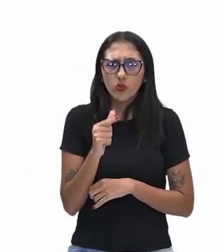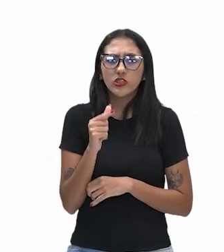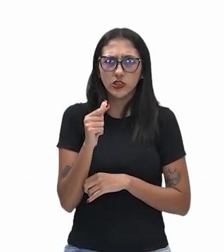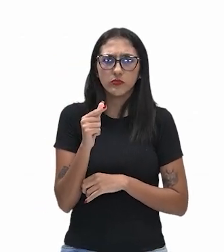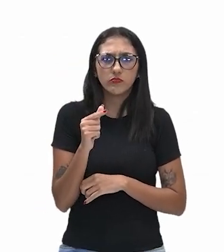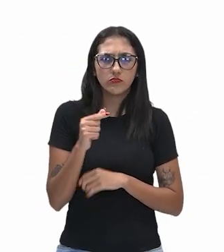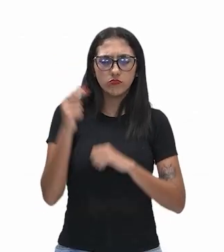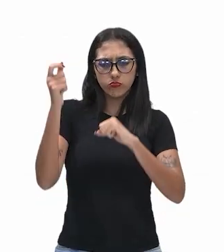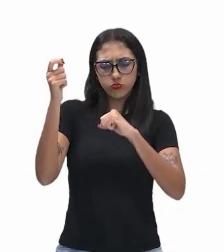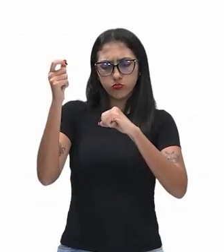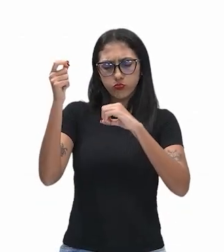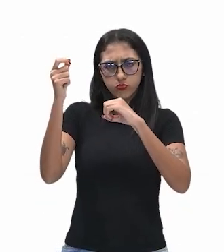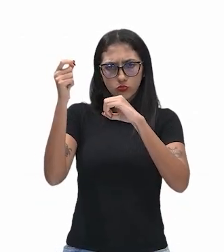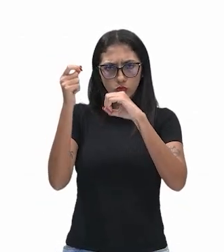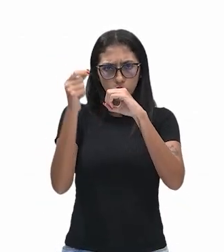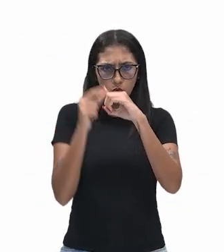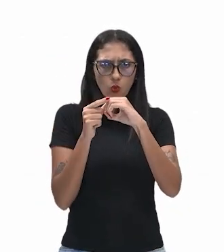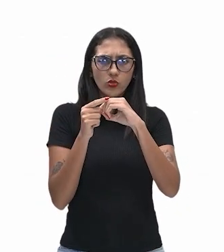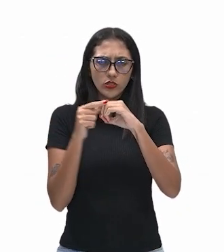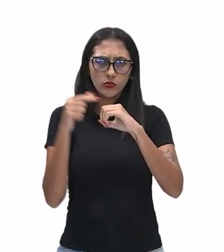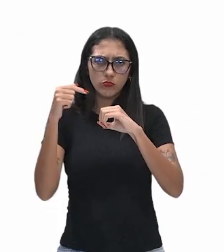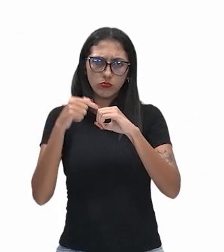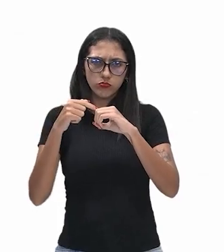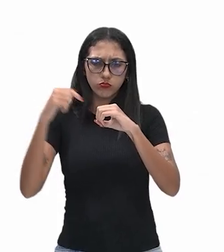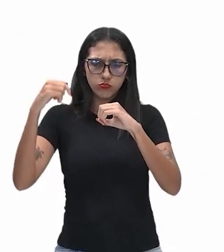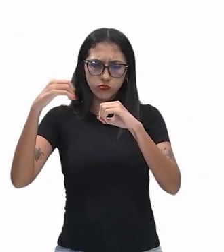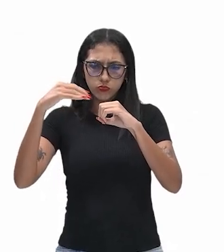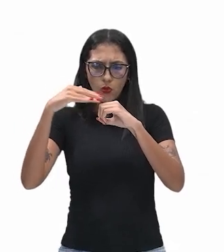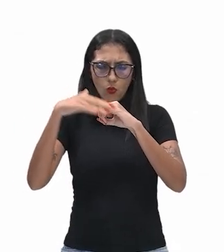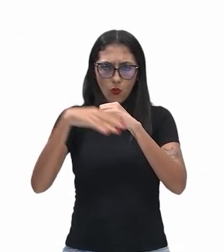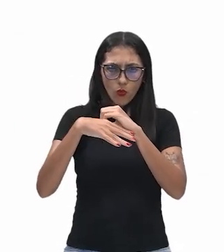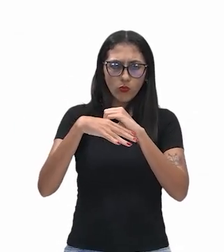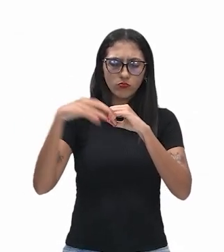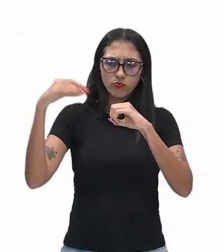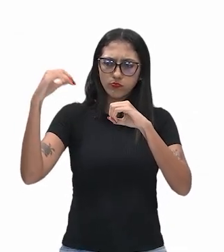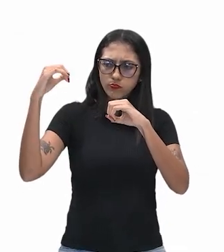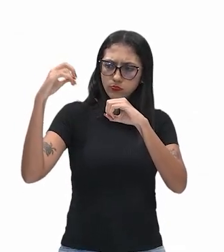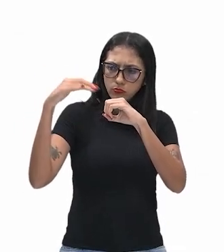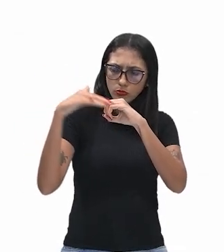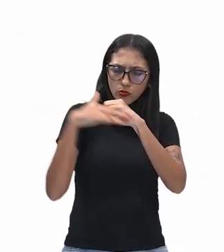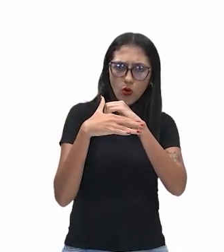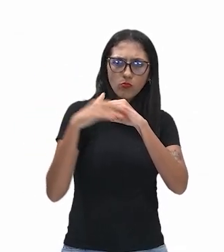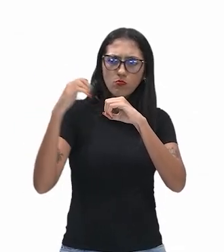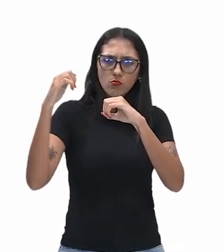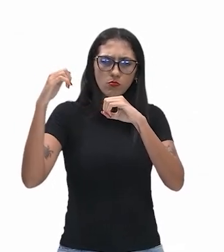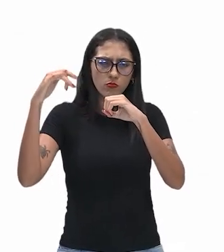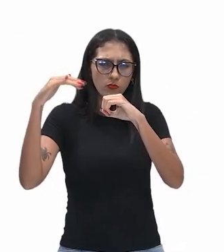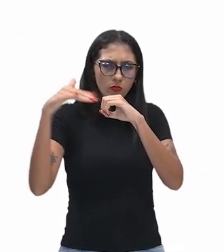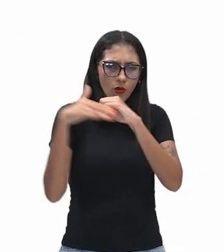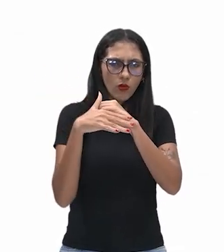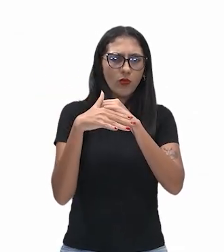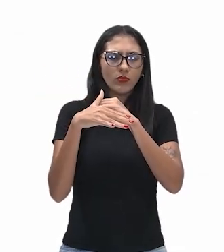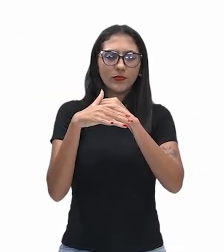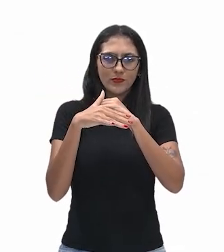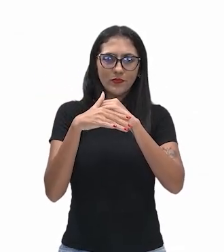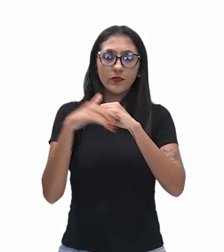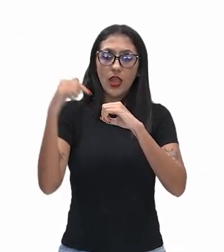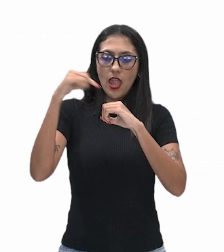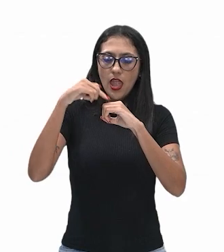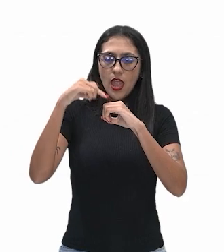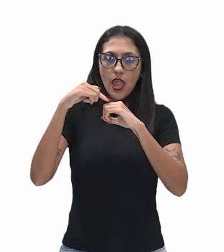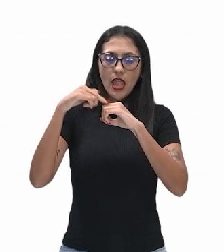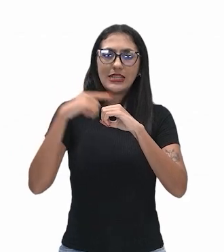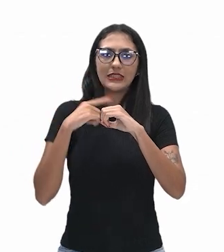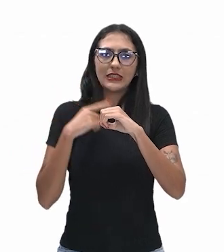luz, ao passar por um elétron, por exemplo, esse elétron ele vai absorver um pacotinho